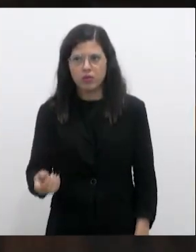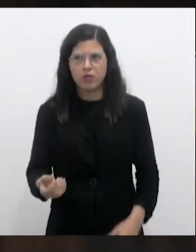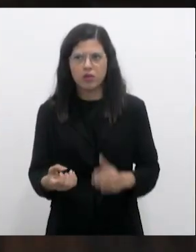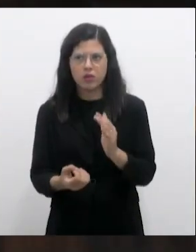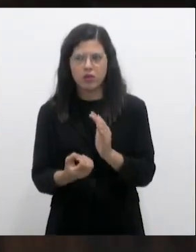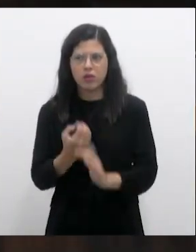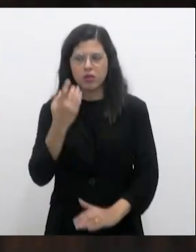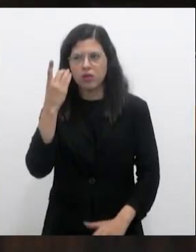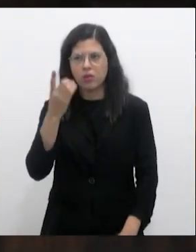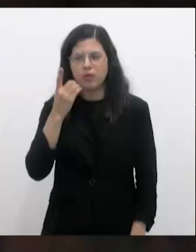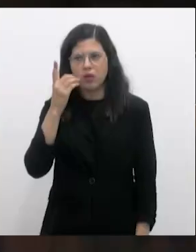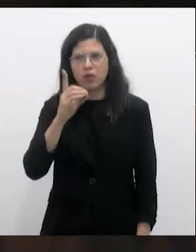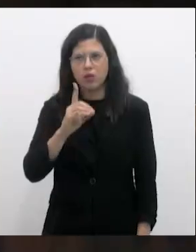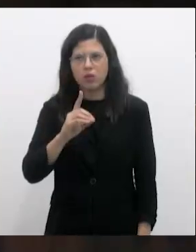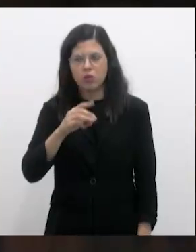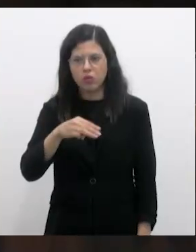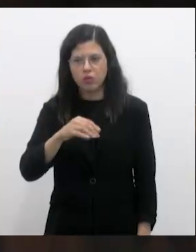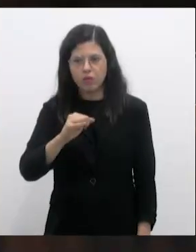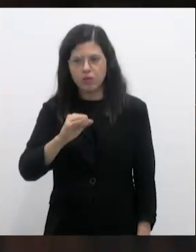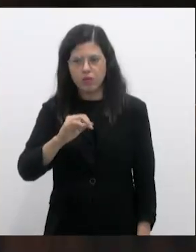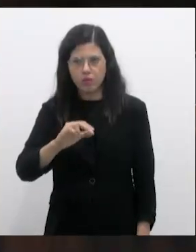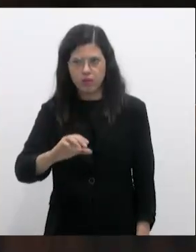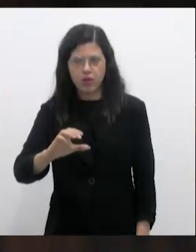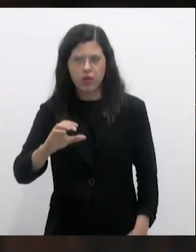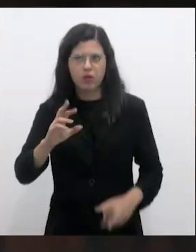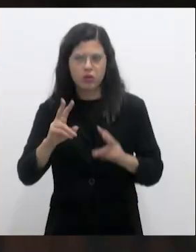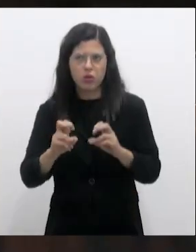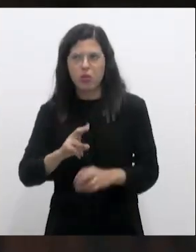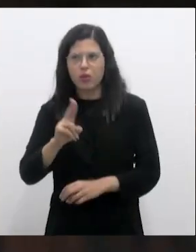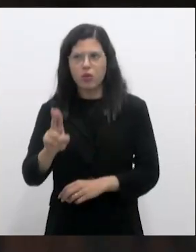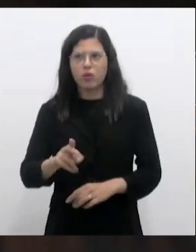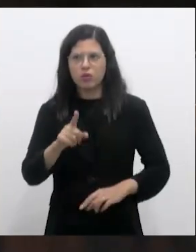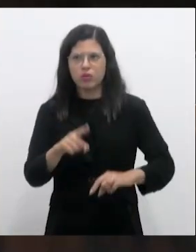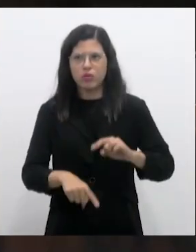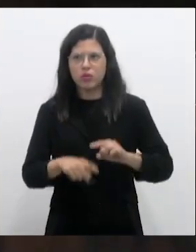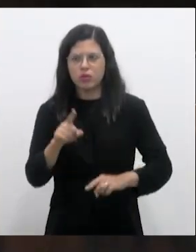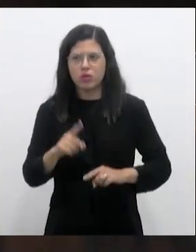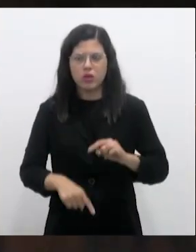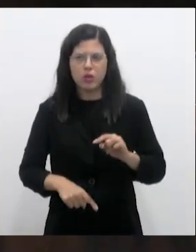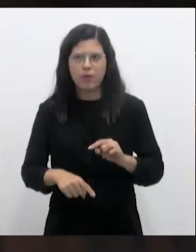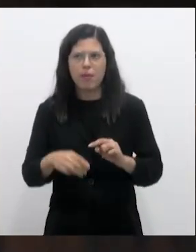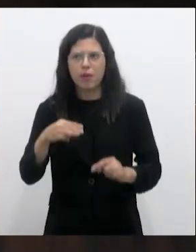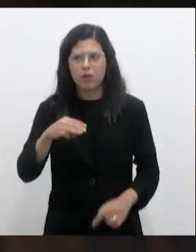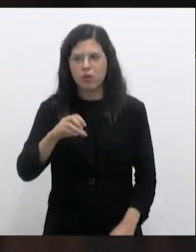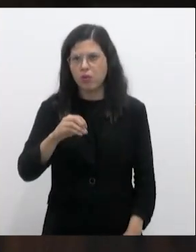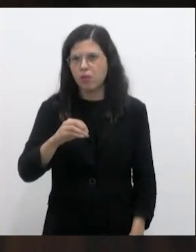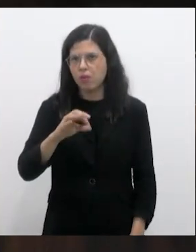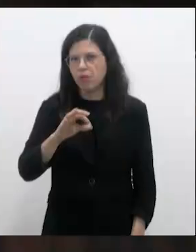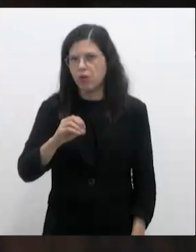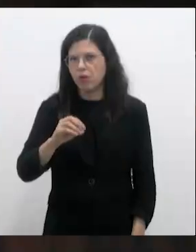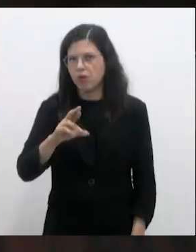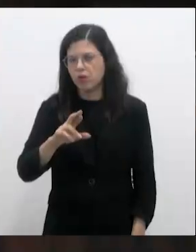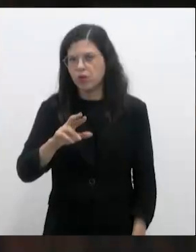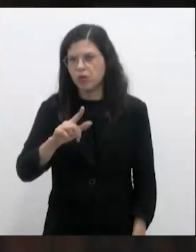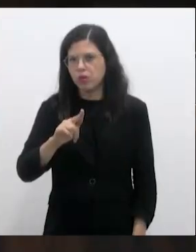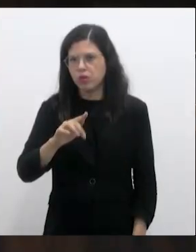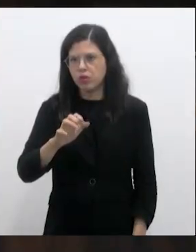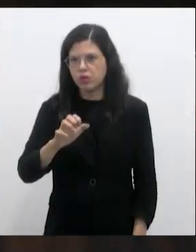Carlos Mink, que dispõe sobre a utilização de equipamento motogeradores e da outras